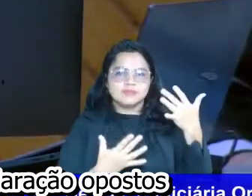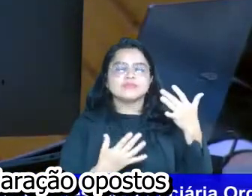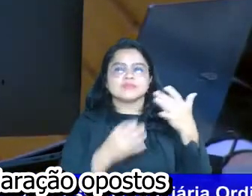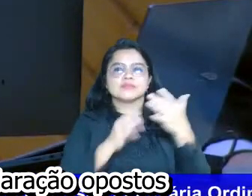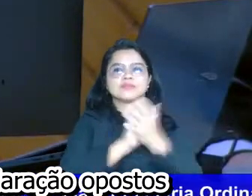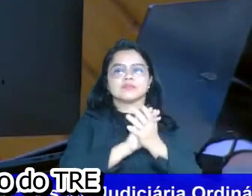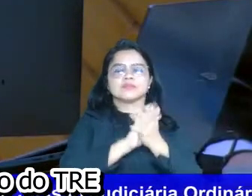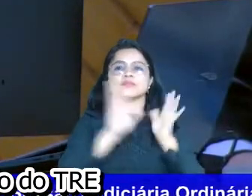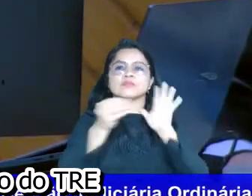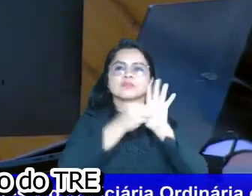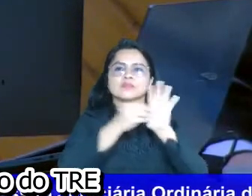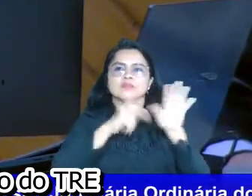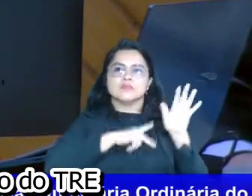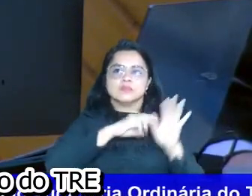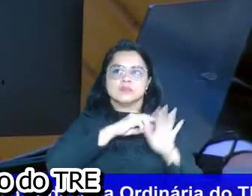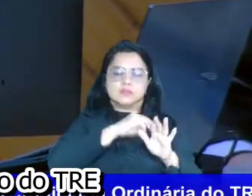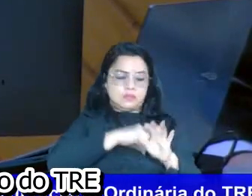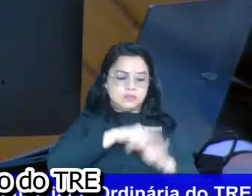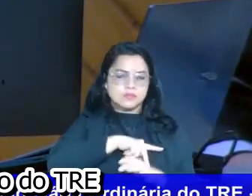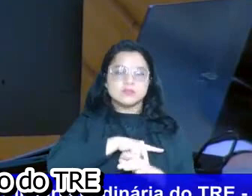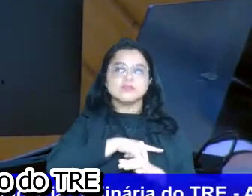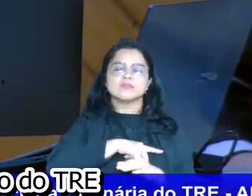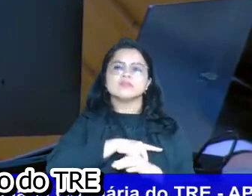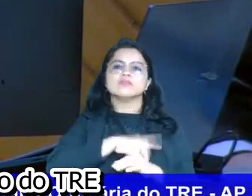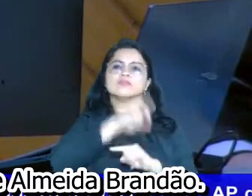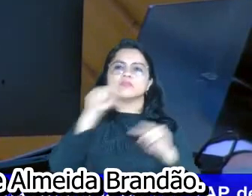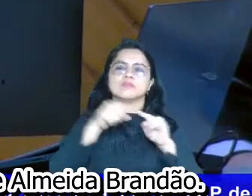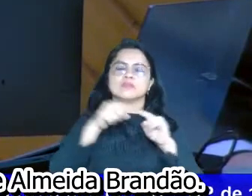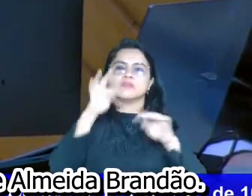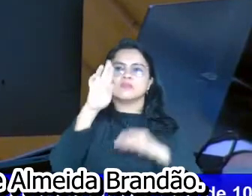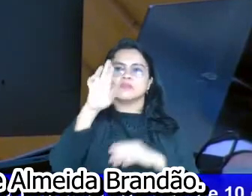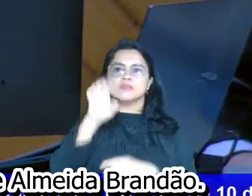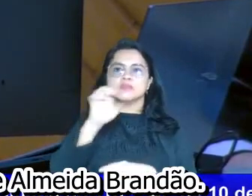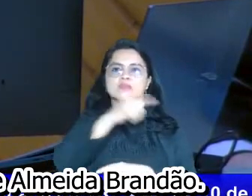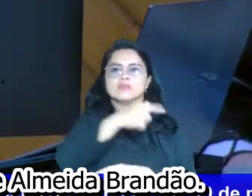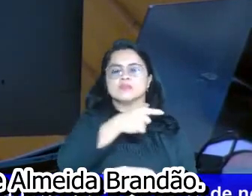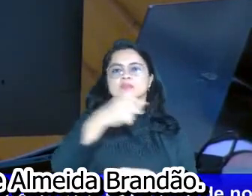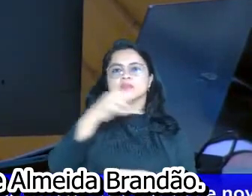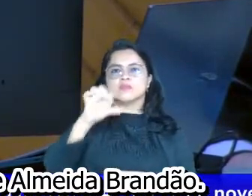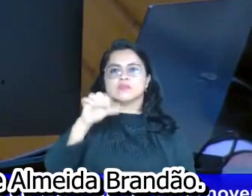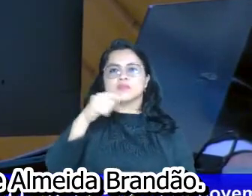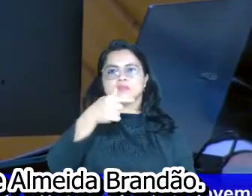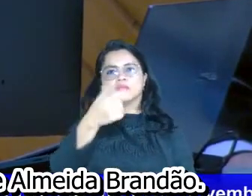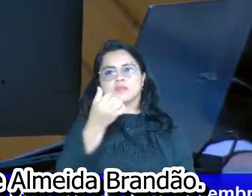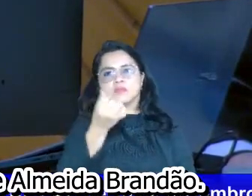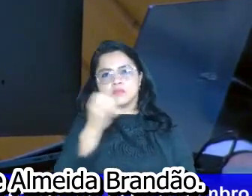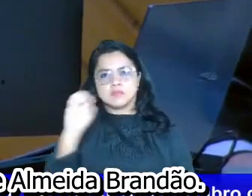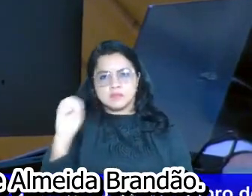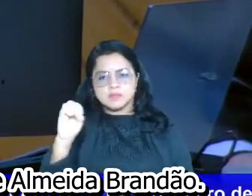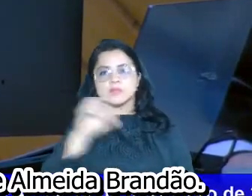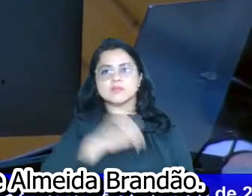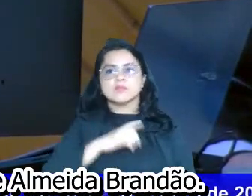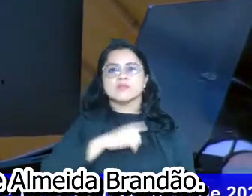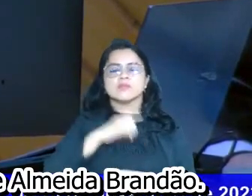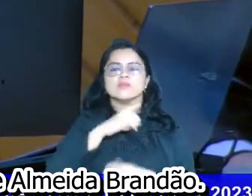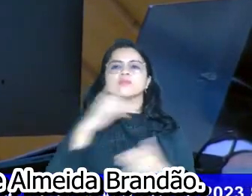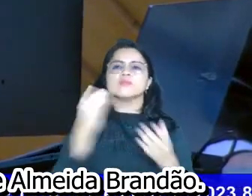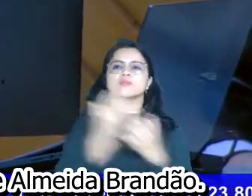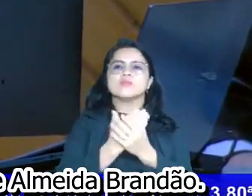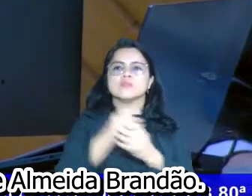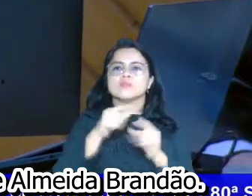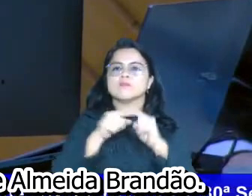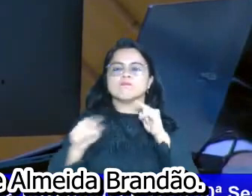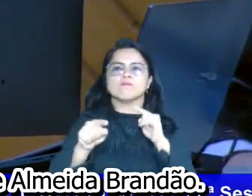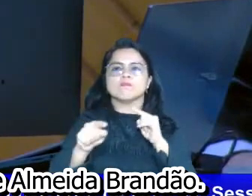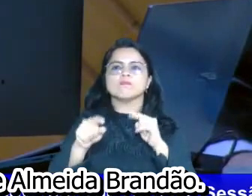declaração opostos pelo Ministério Público Eleitoral em face do acórdão do TRE Amapá 7960, que julgou desaprovadas as contas de